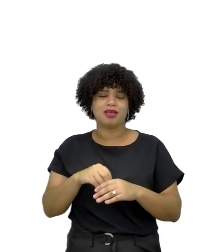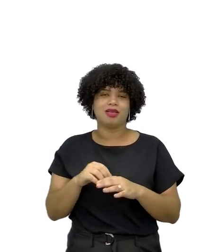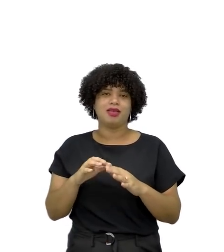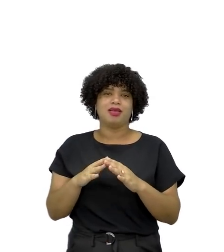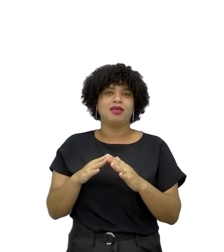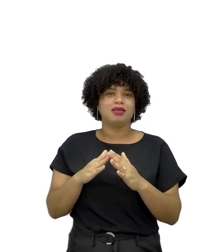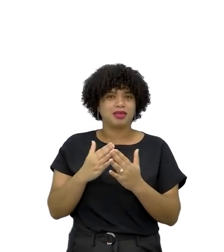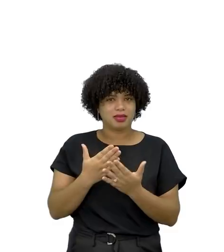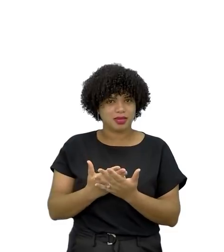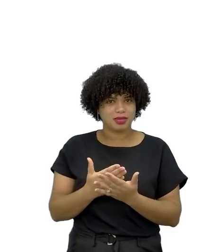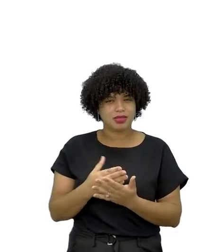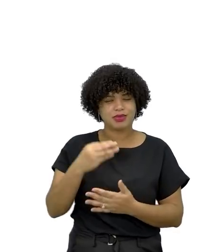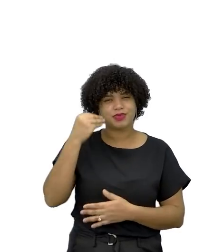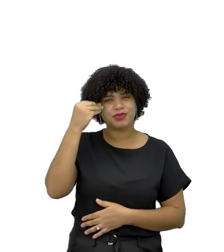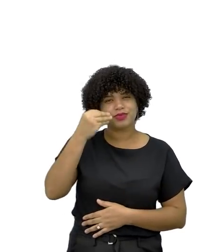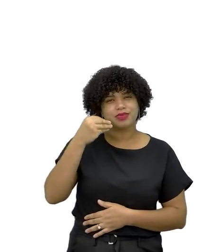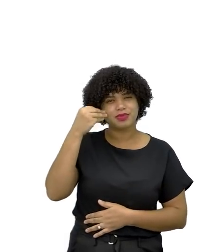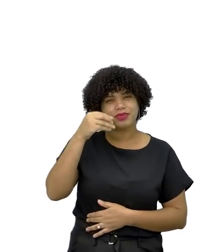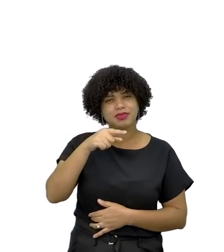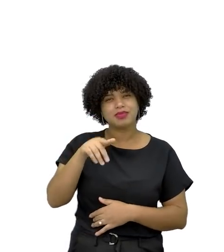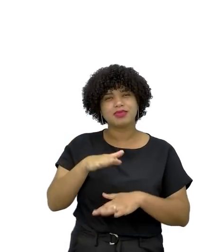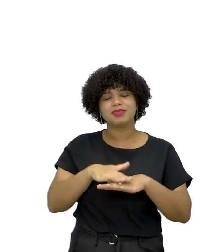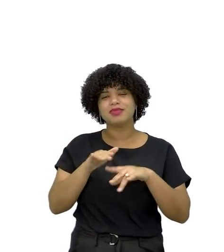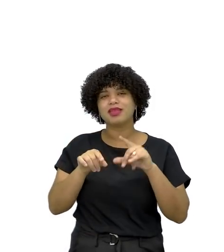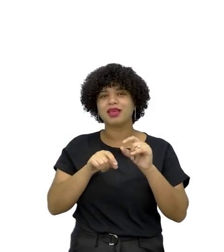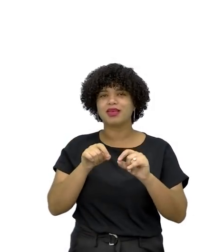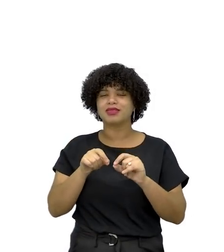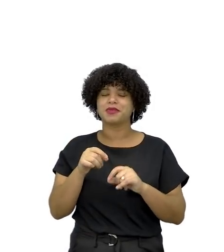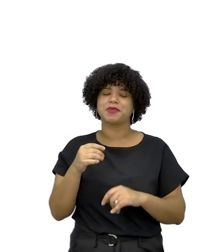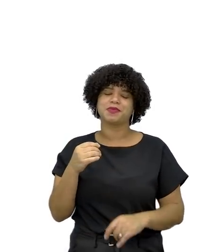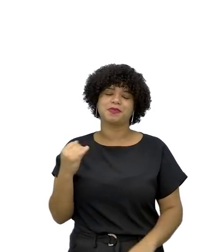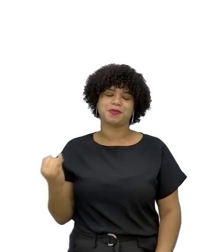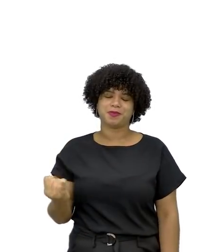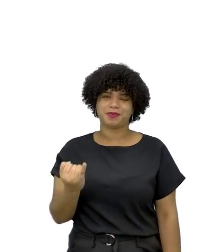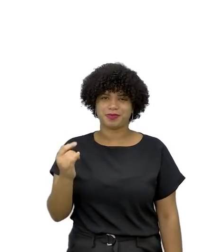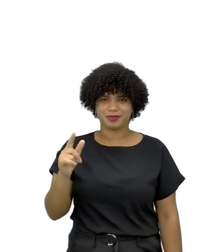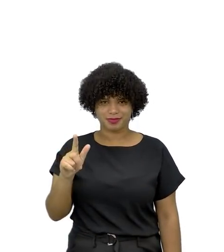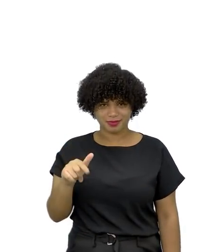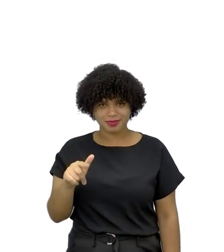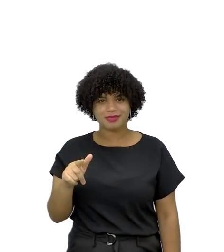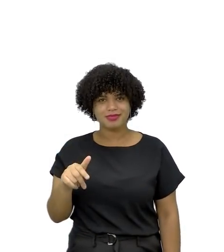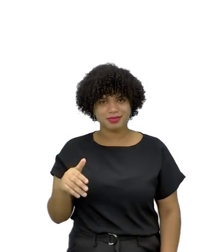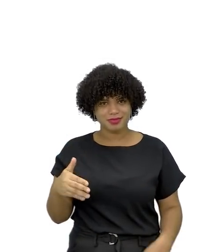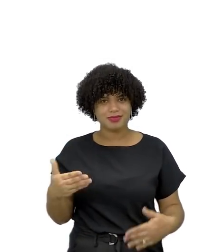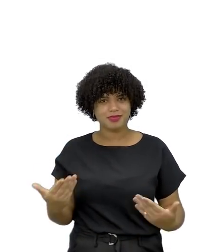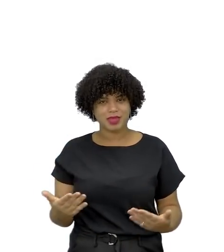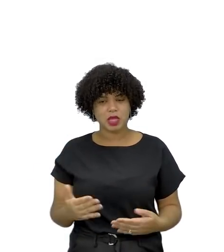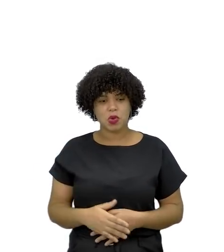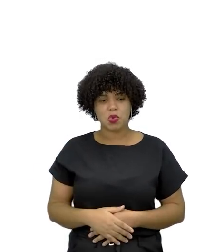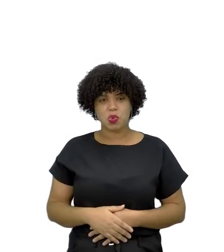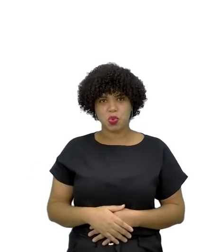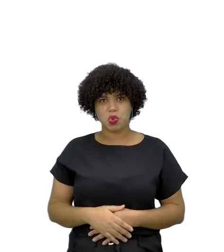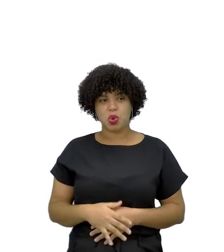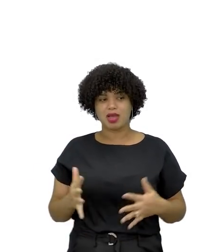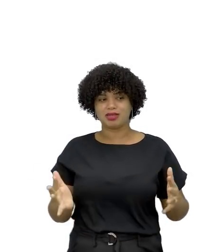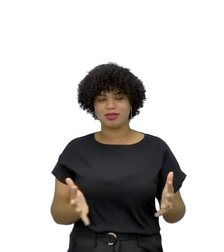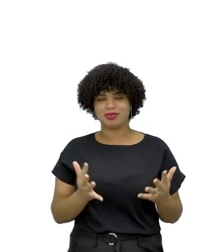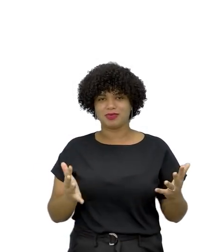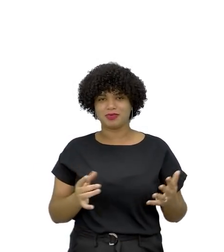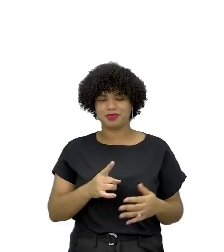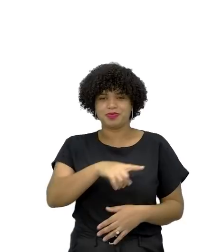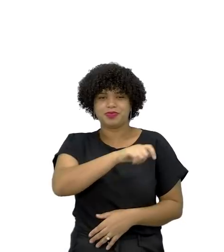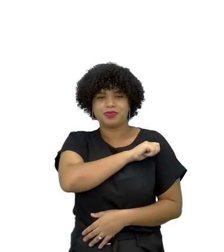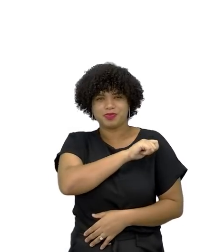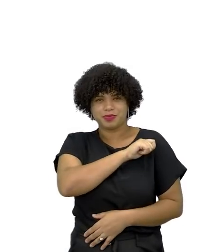dessas experiências, o que eles fizeram, né, isso é muito importante, isso dá credibilidade para o estudante, isso ele